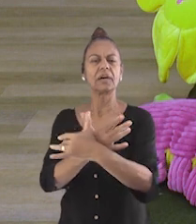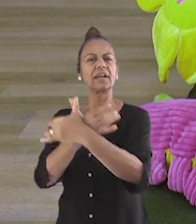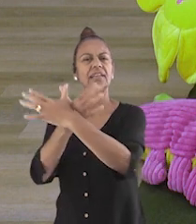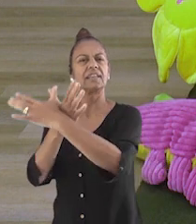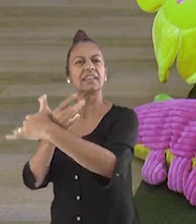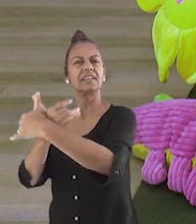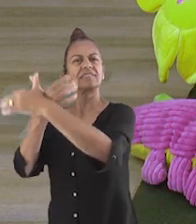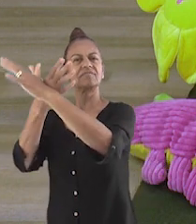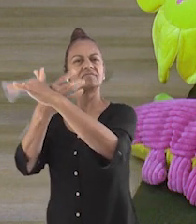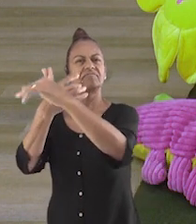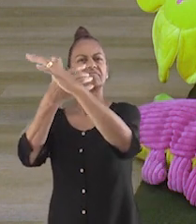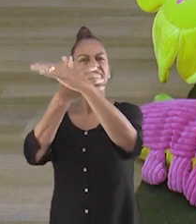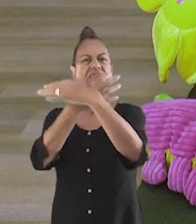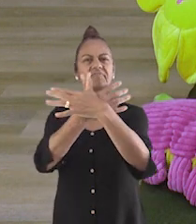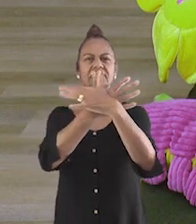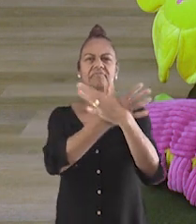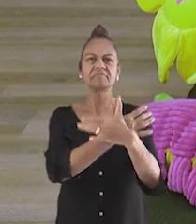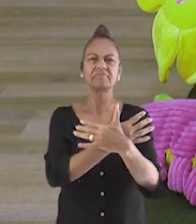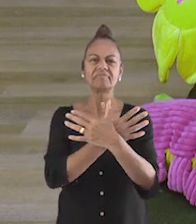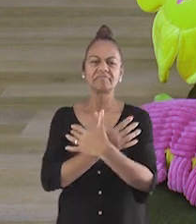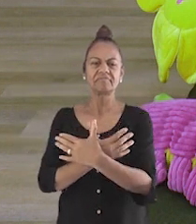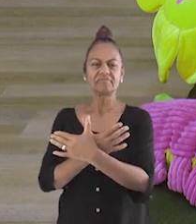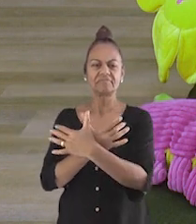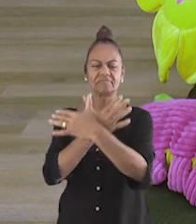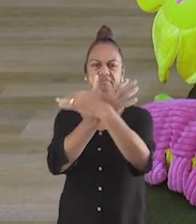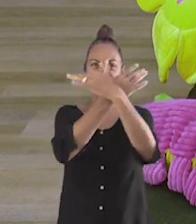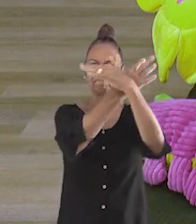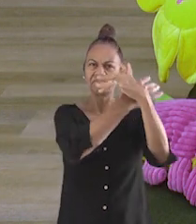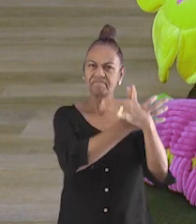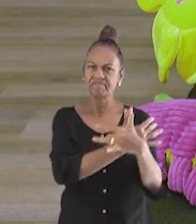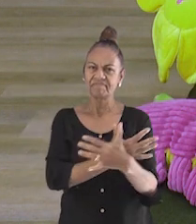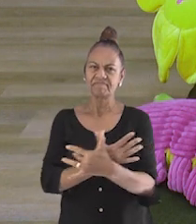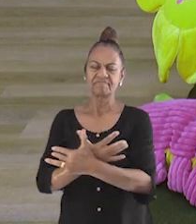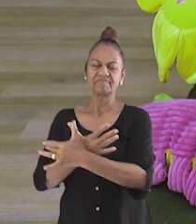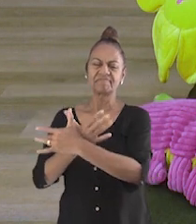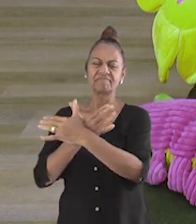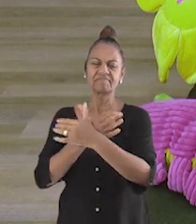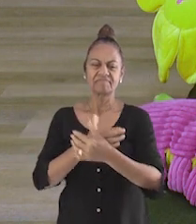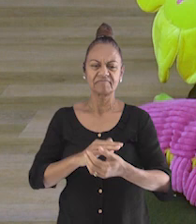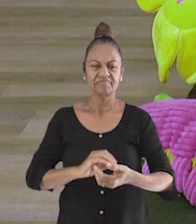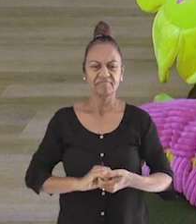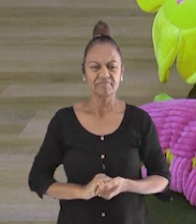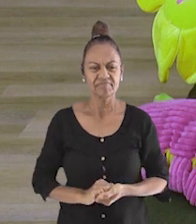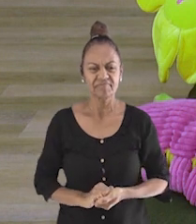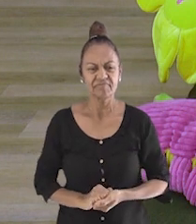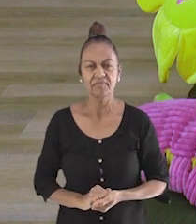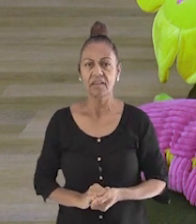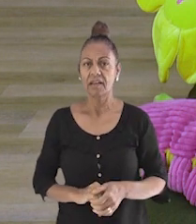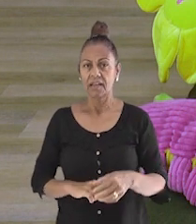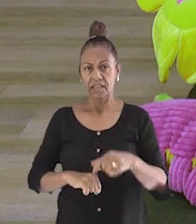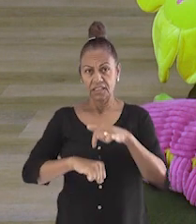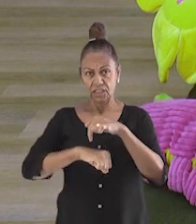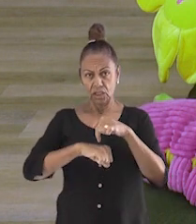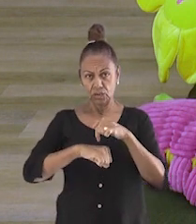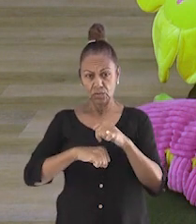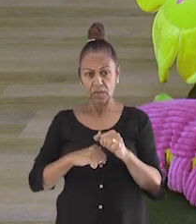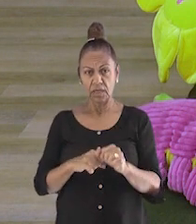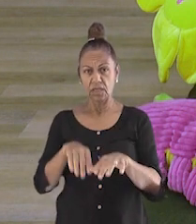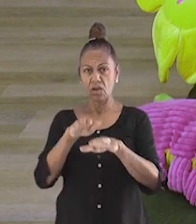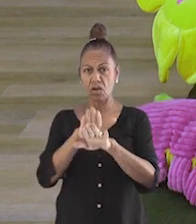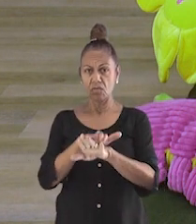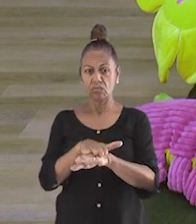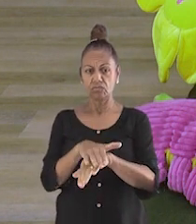flor em flor e nas flores violetas, voando e bailando